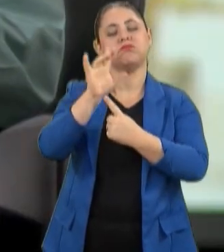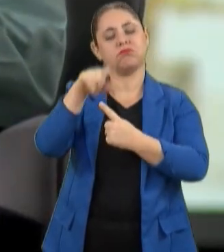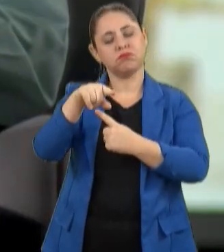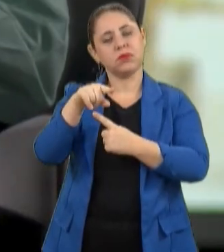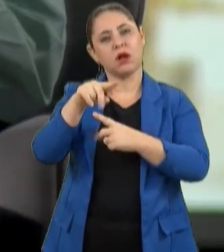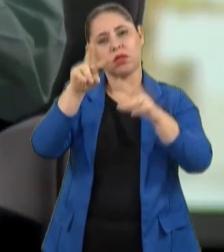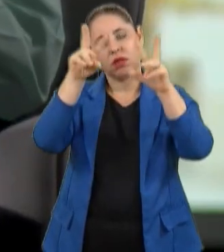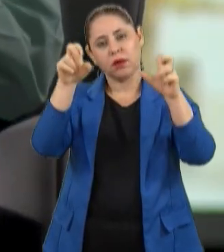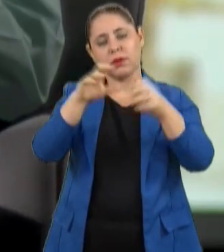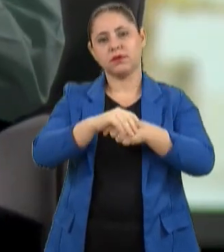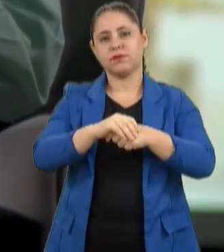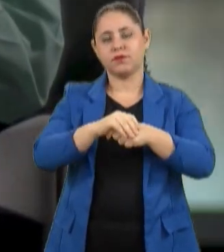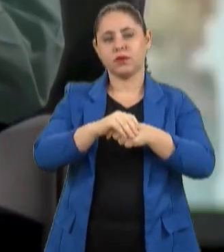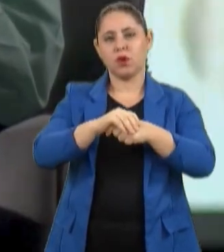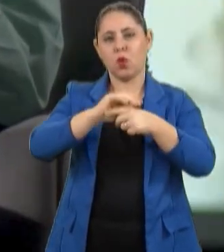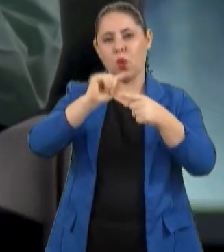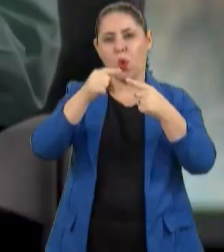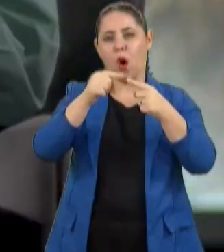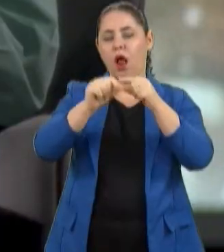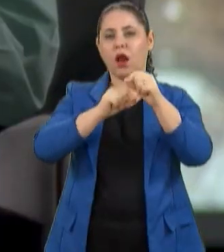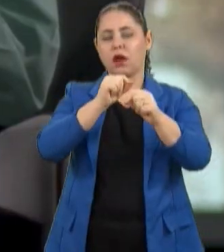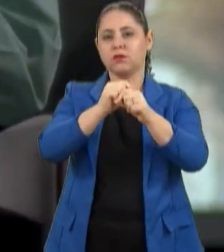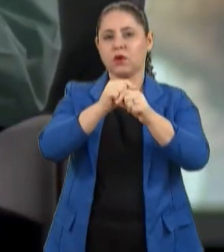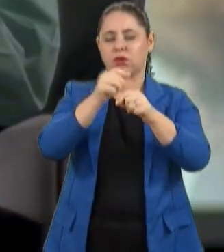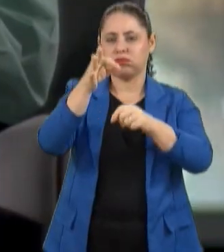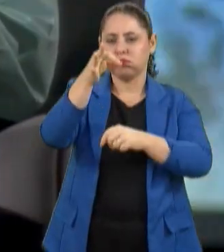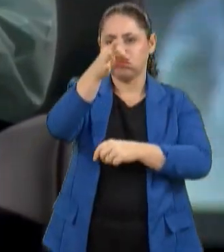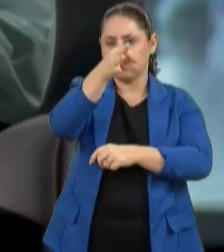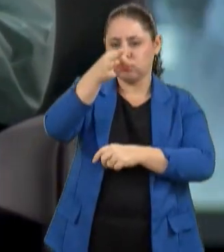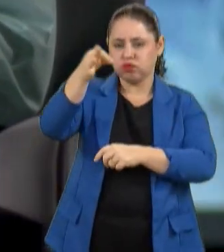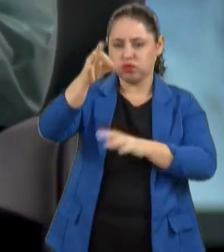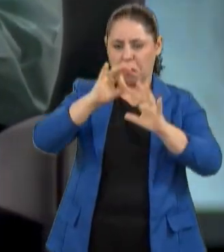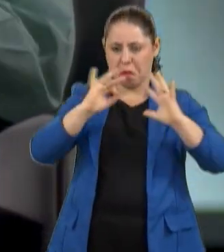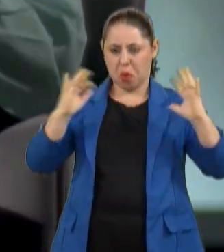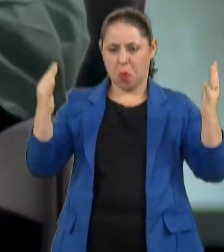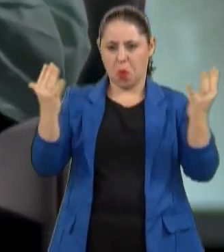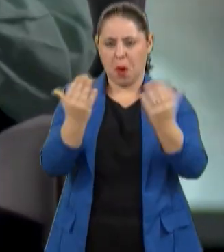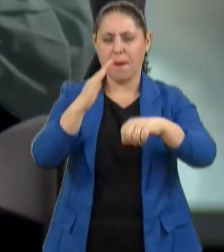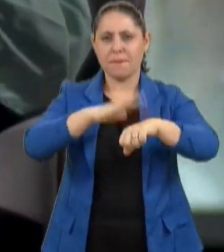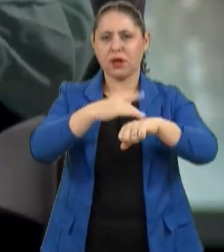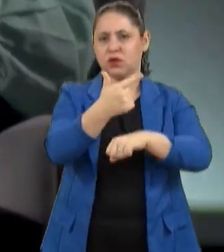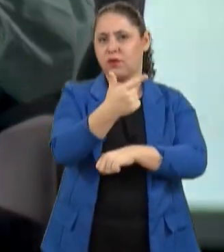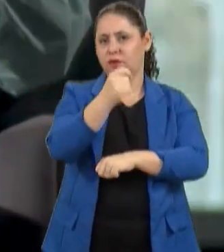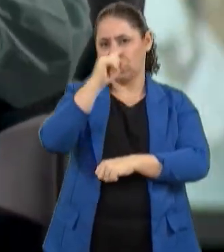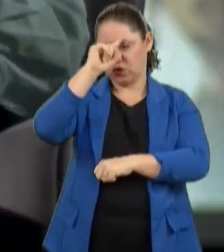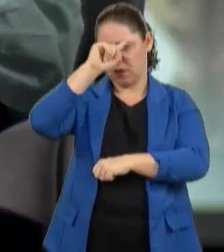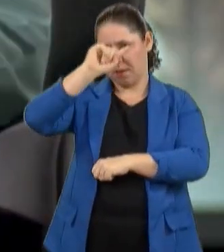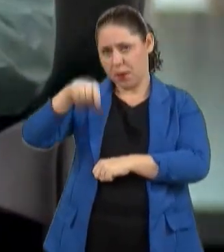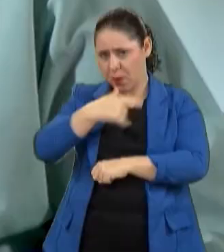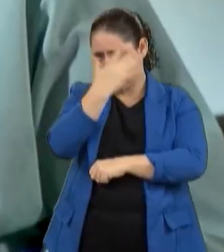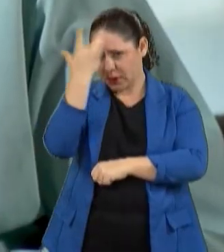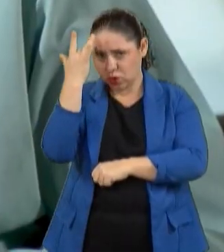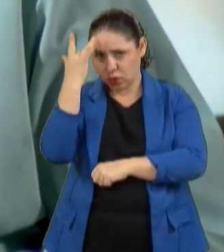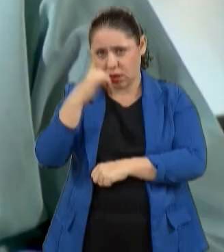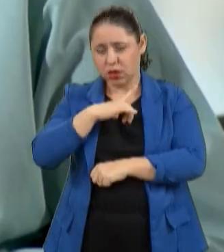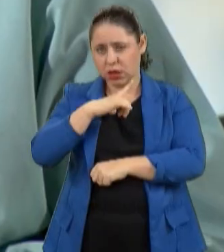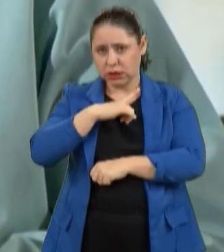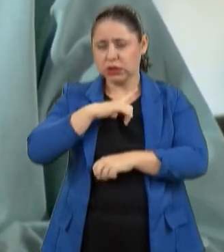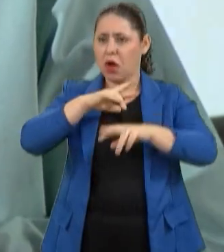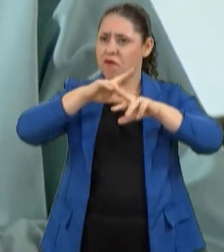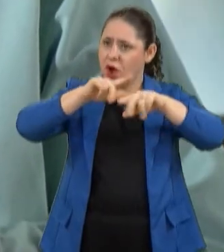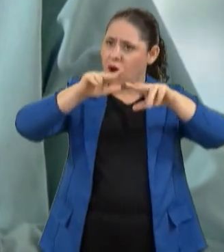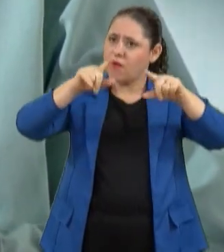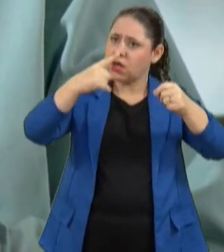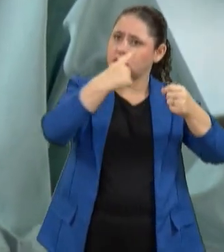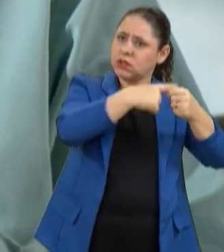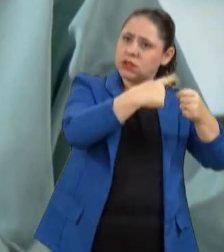gênero. O objeto luminoso foi visto por um estádio com mais de 20 mil torcedores e